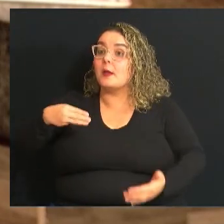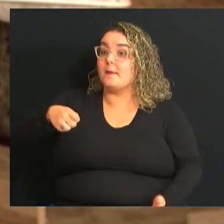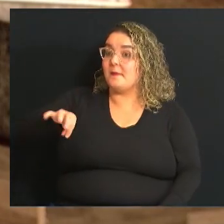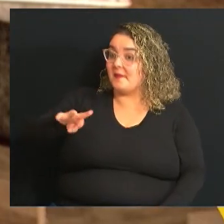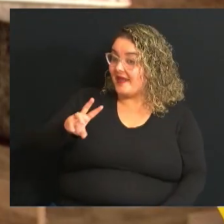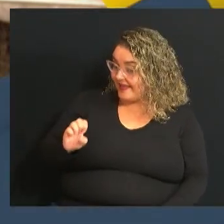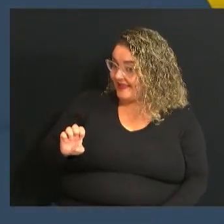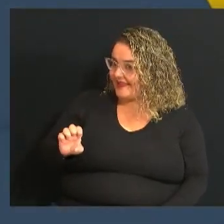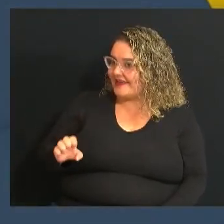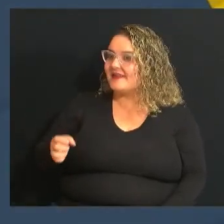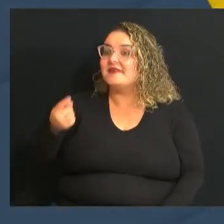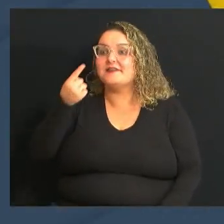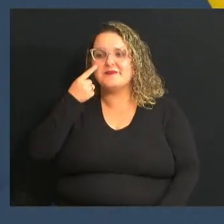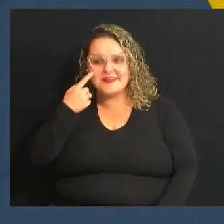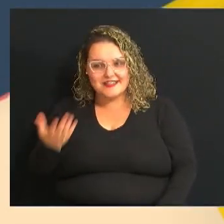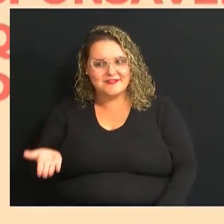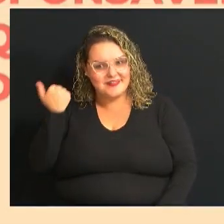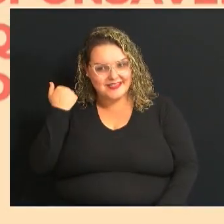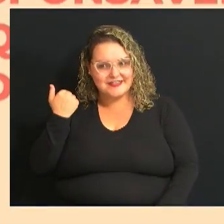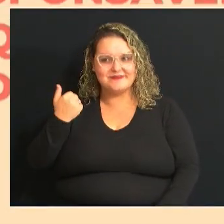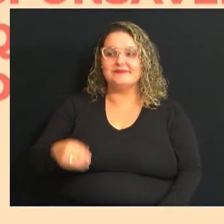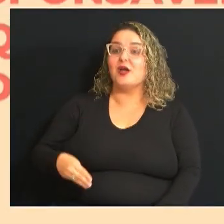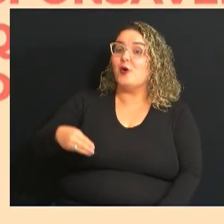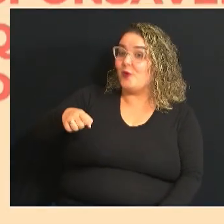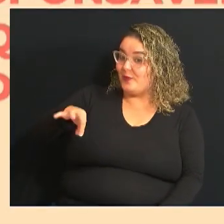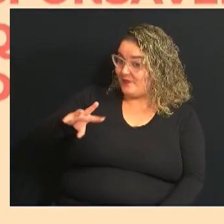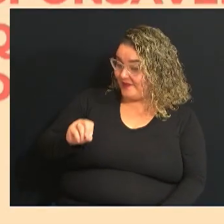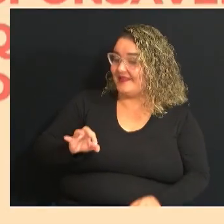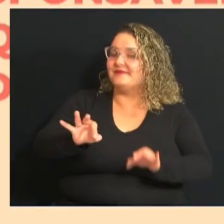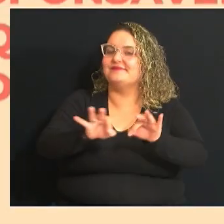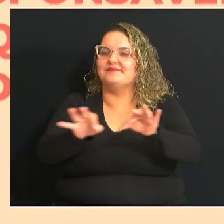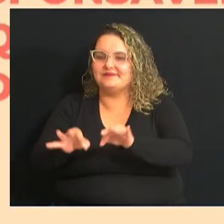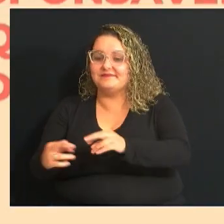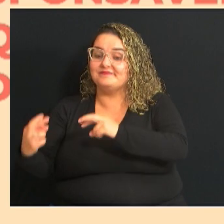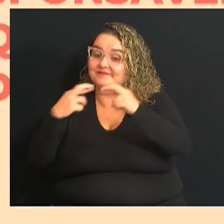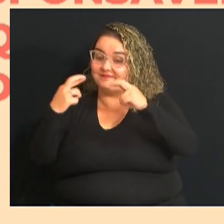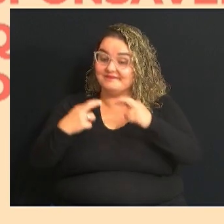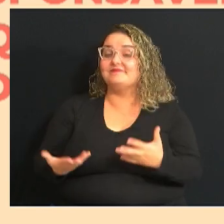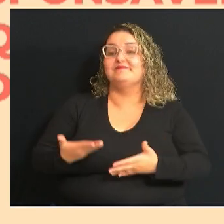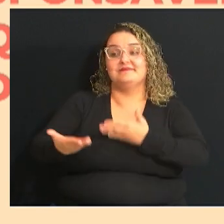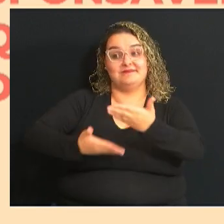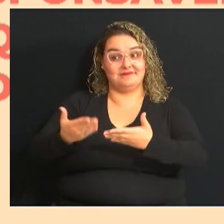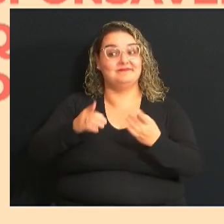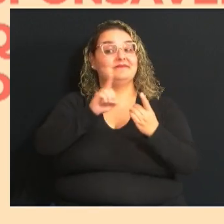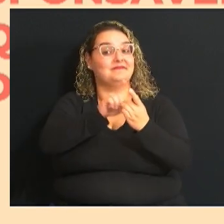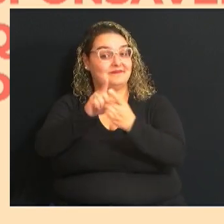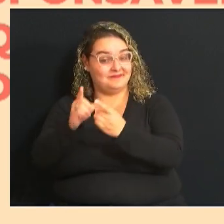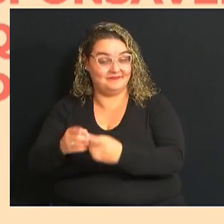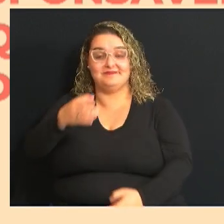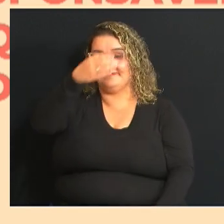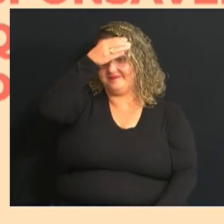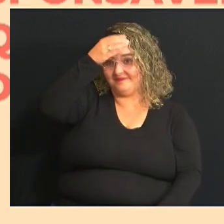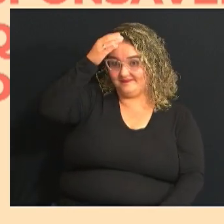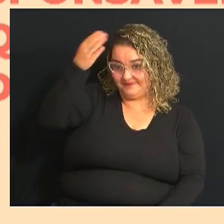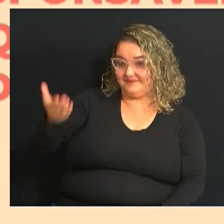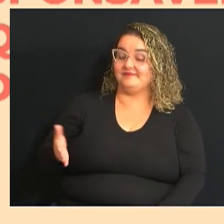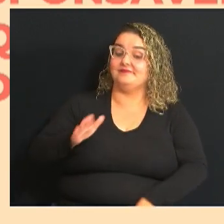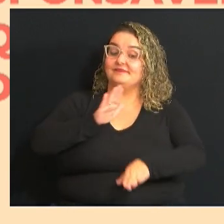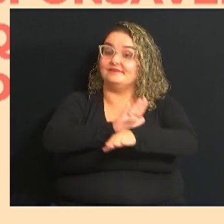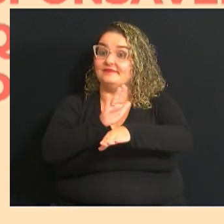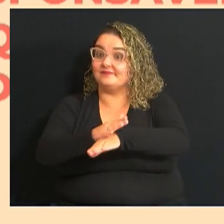Pix é gratuito. Por isso que o fornecedor consegue aí dar um desconto. E o pagamento à vista,